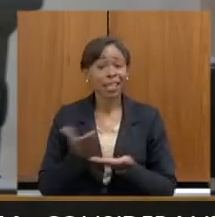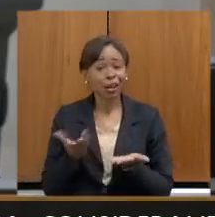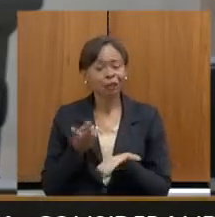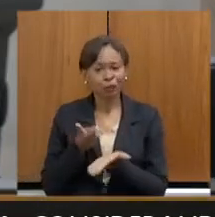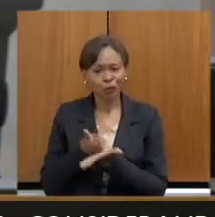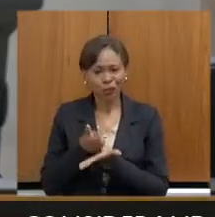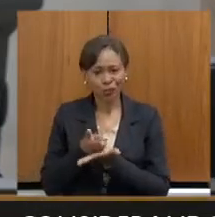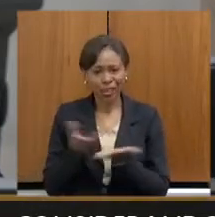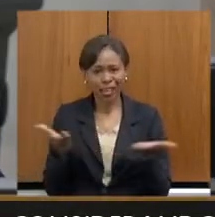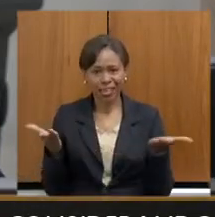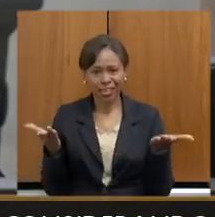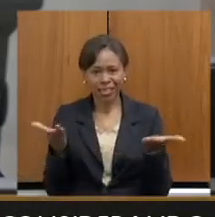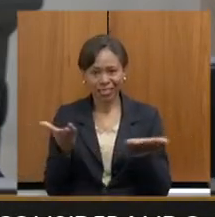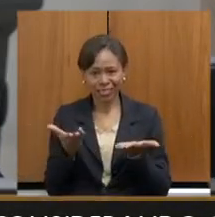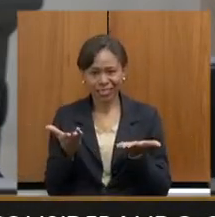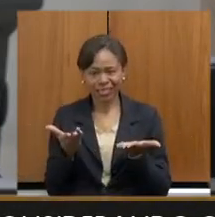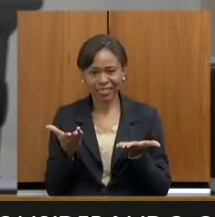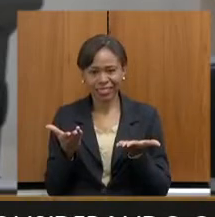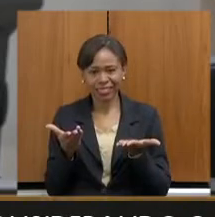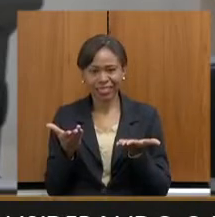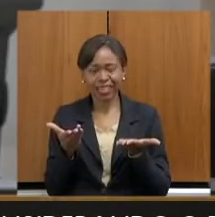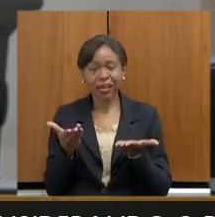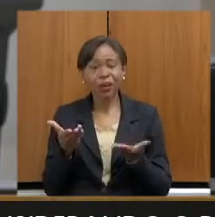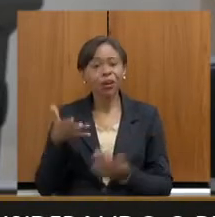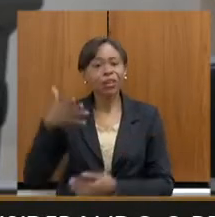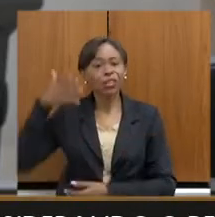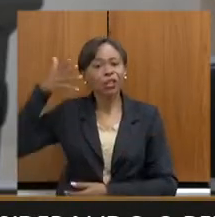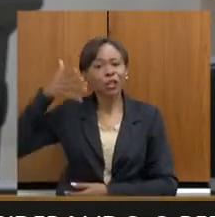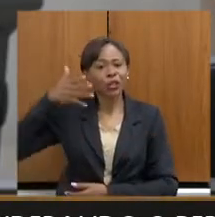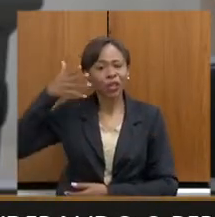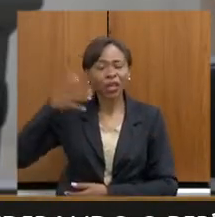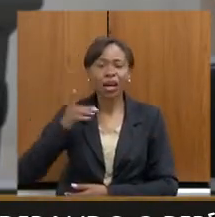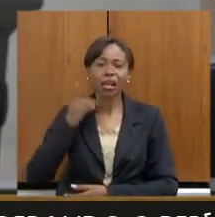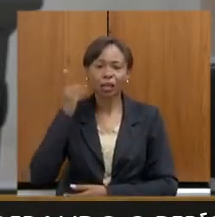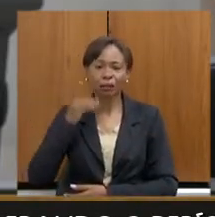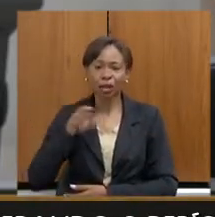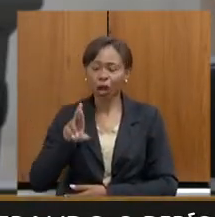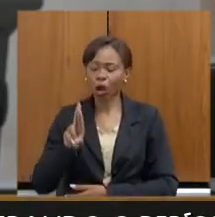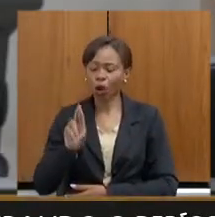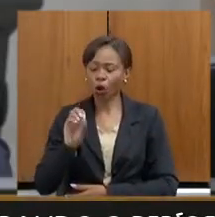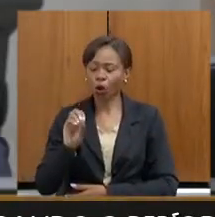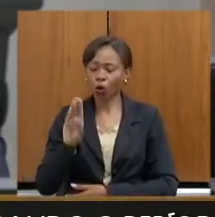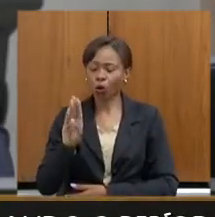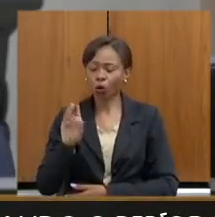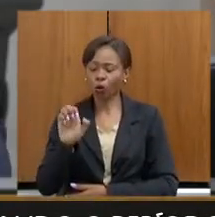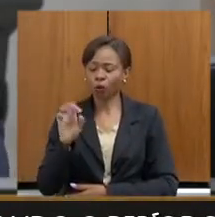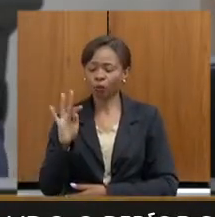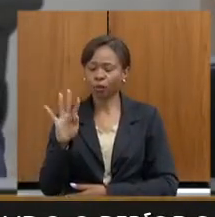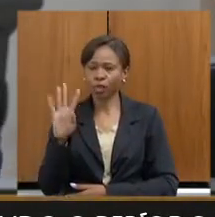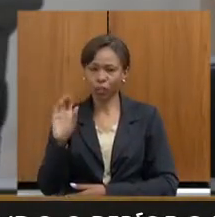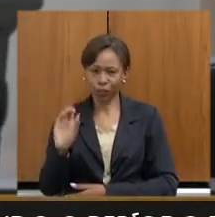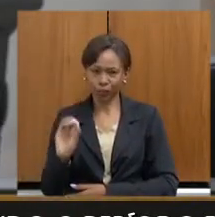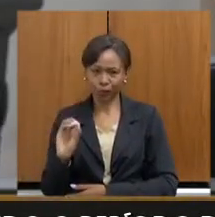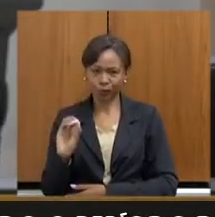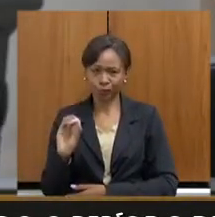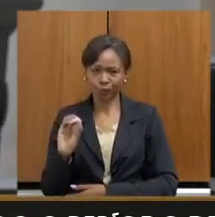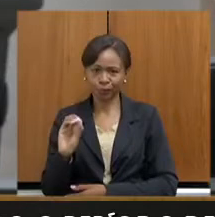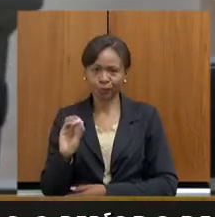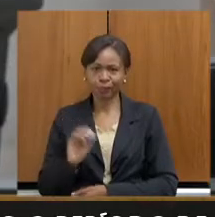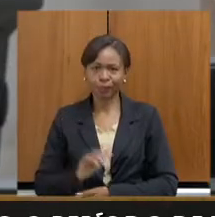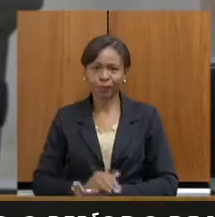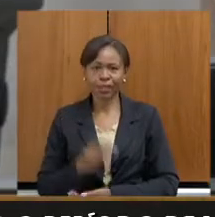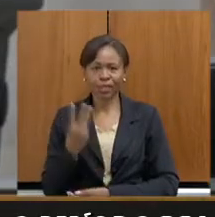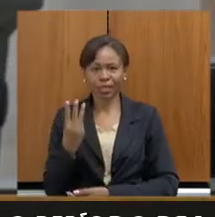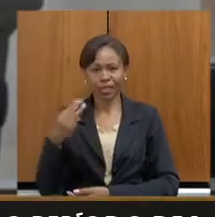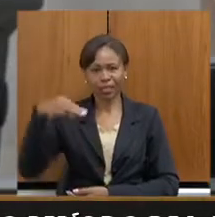seguir na ordem nós vamos passar a palavra ao Deputado Roberto Andrade E terá Roberto